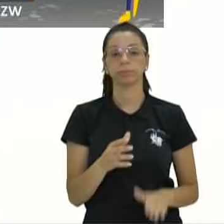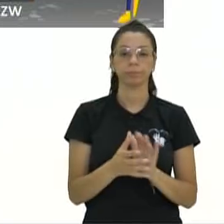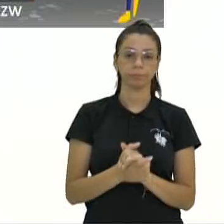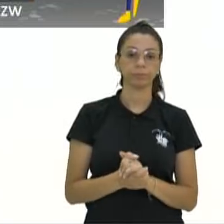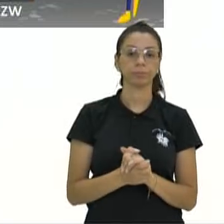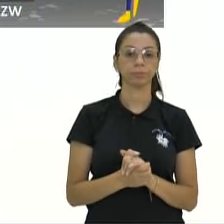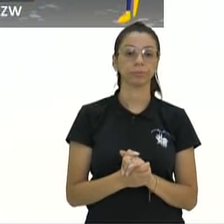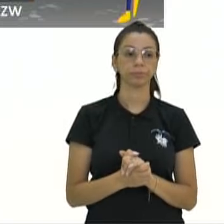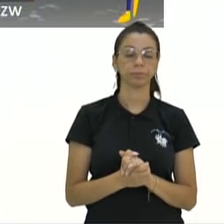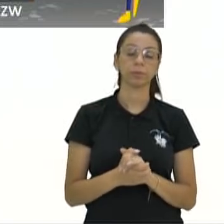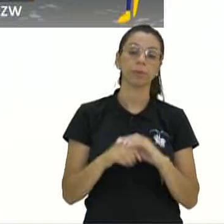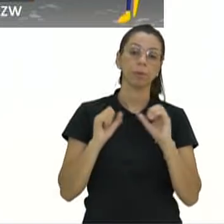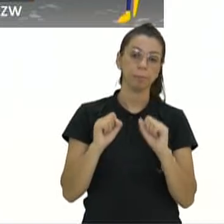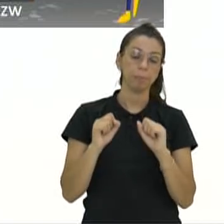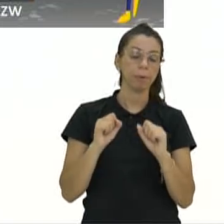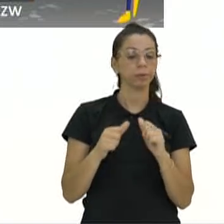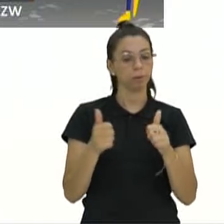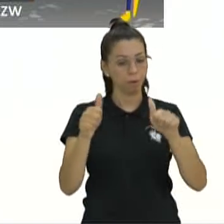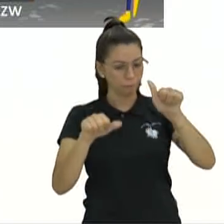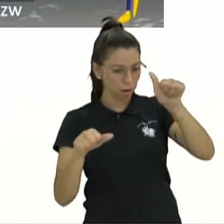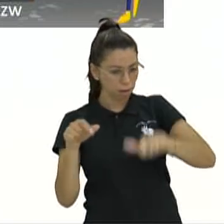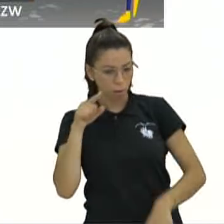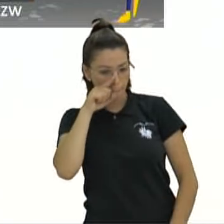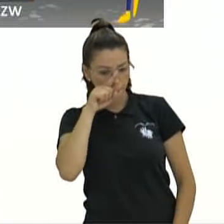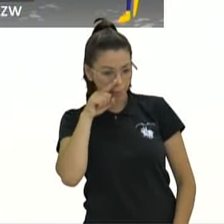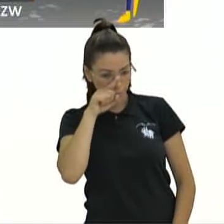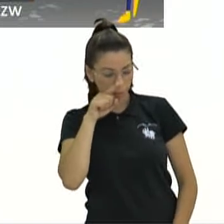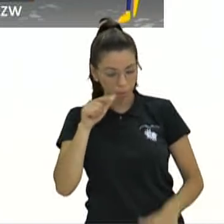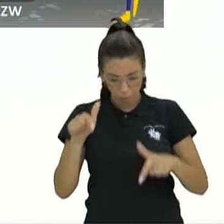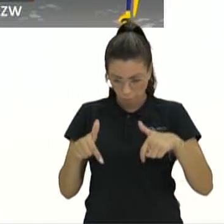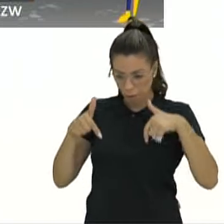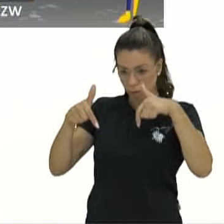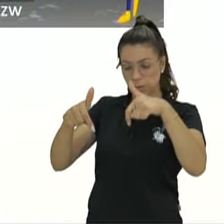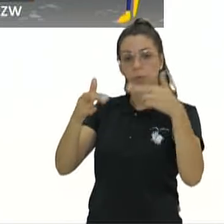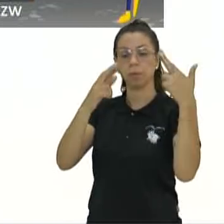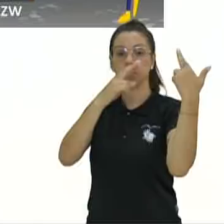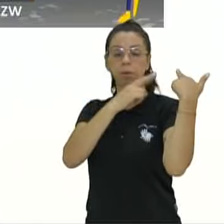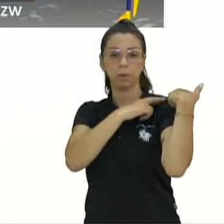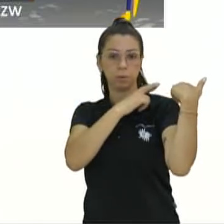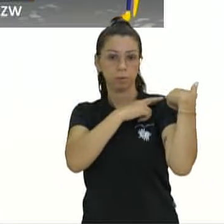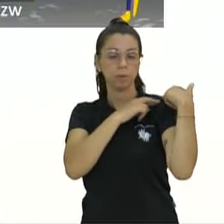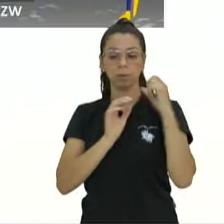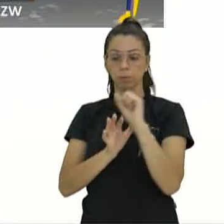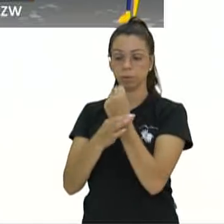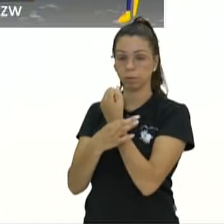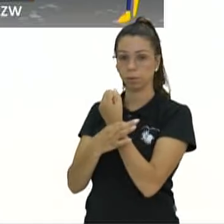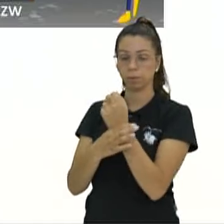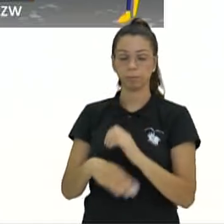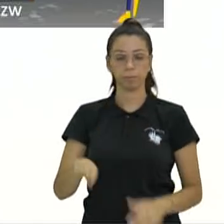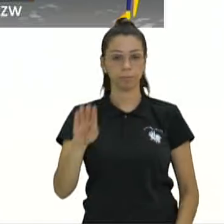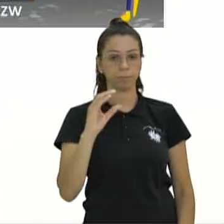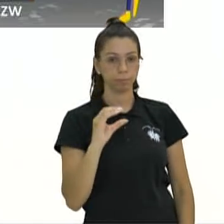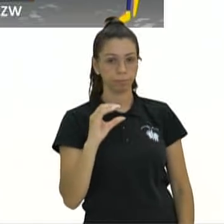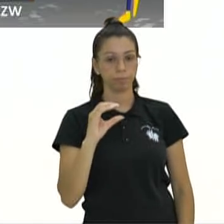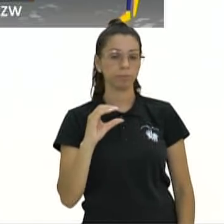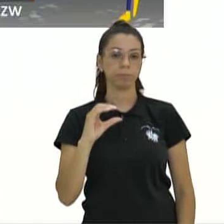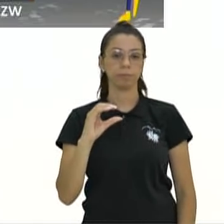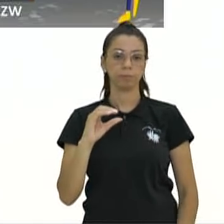B, ele deve avaliar os riscos e agir com responsabilidade e segurança. Alternativa